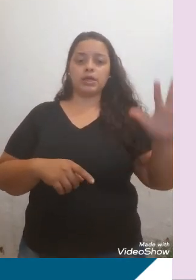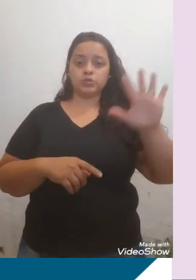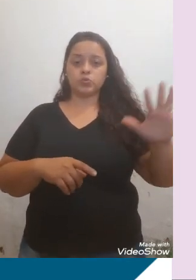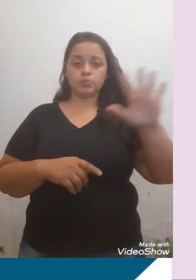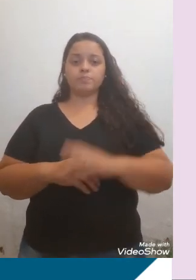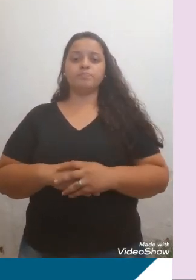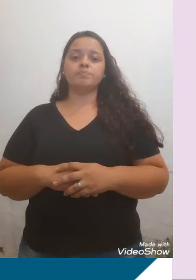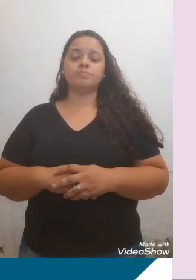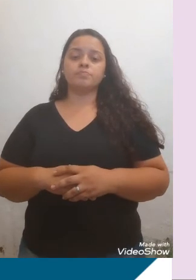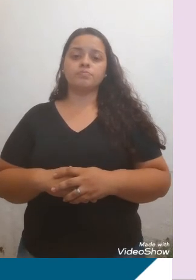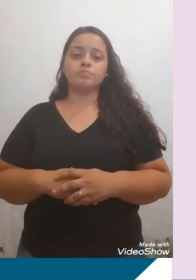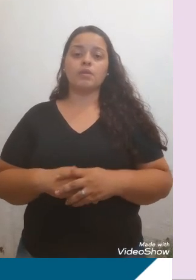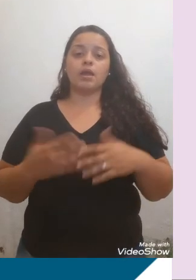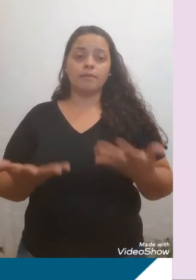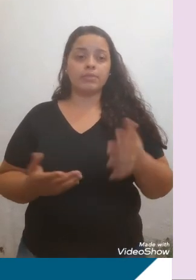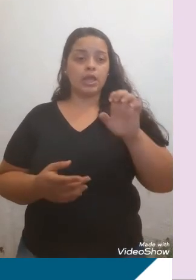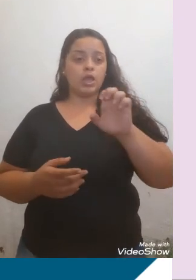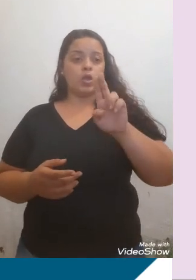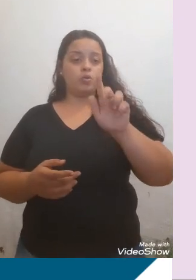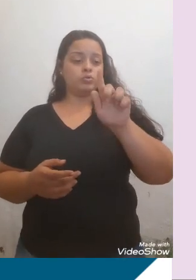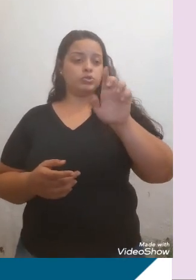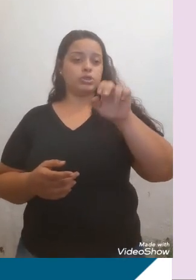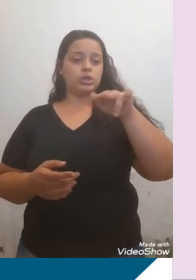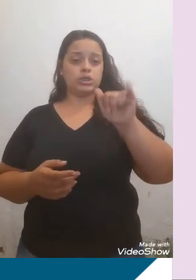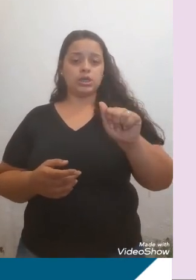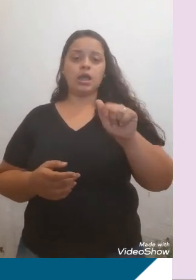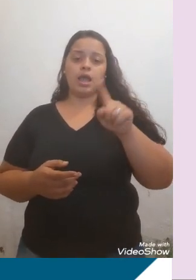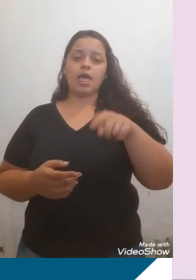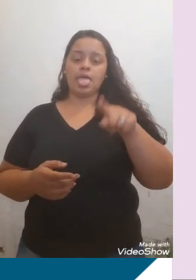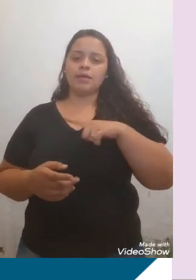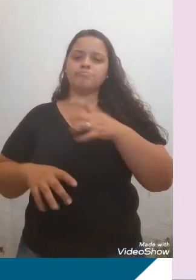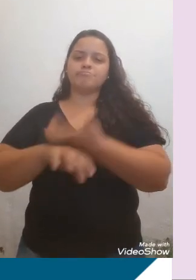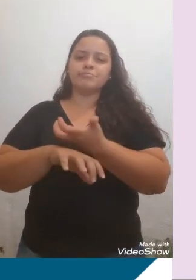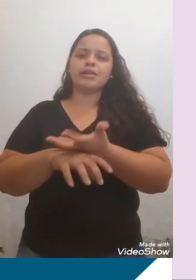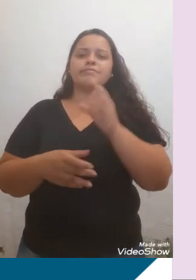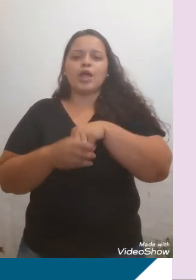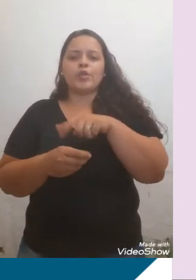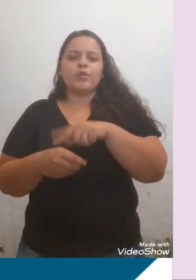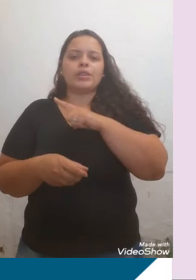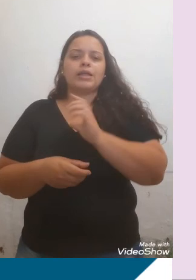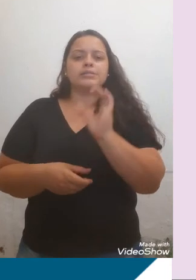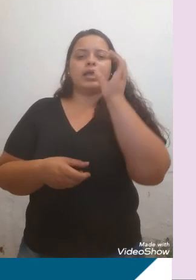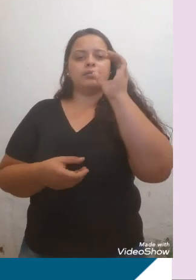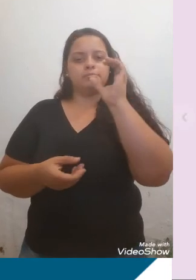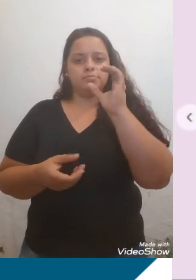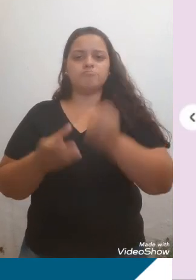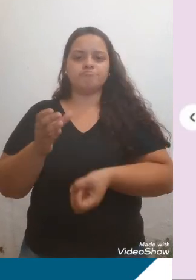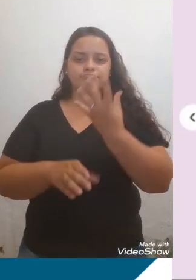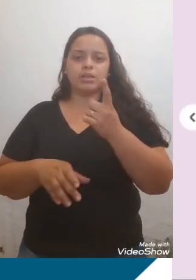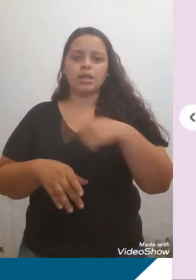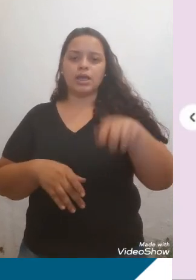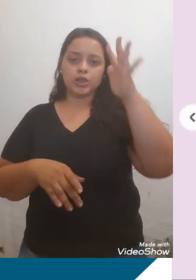asiáticos, A eugenia também é um ponto, ela é uma disciplina, é uma ciência que surge, é